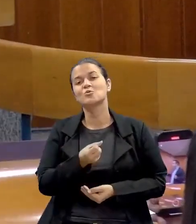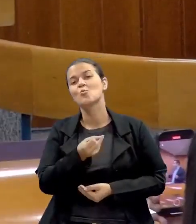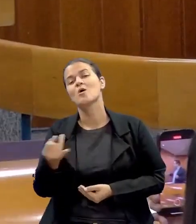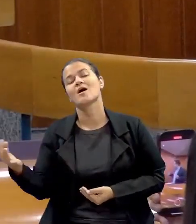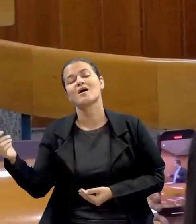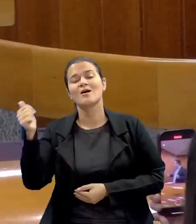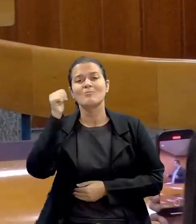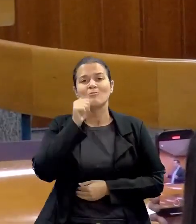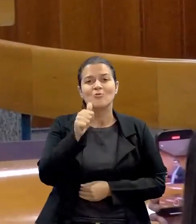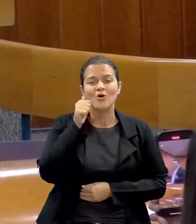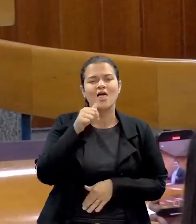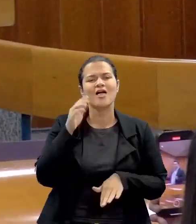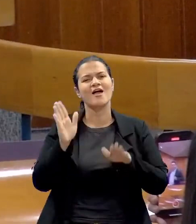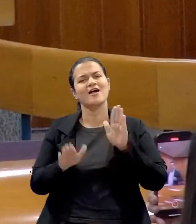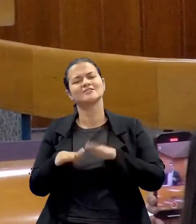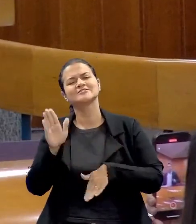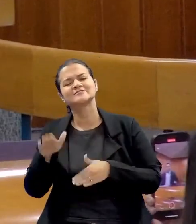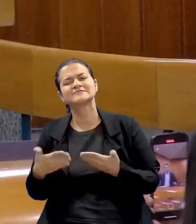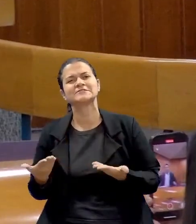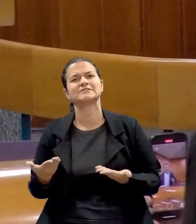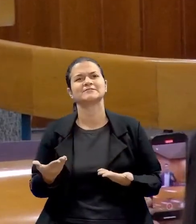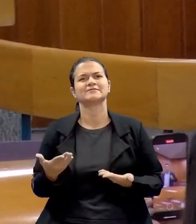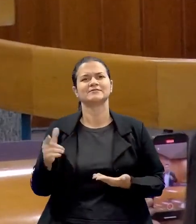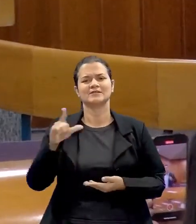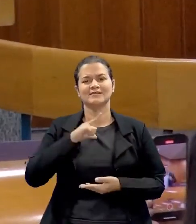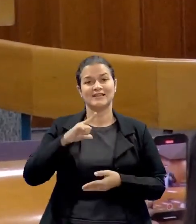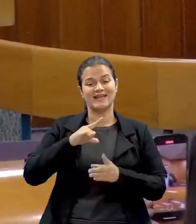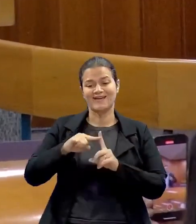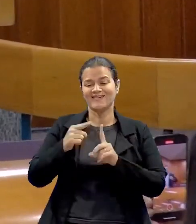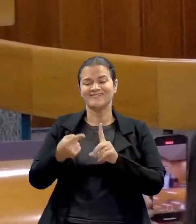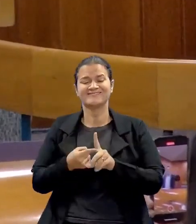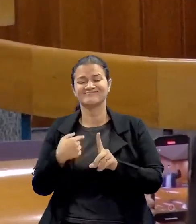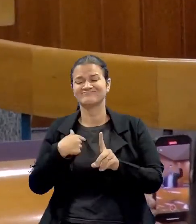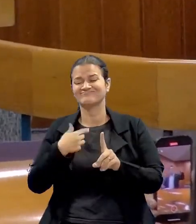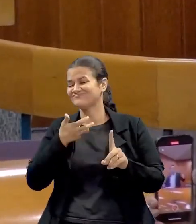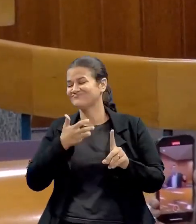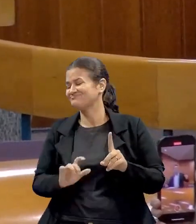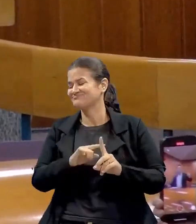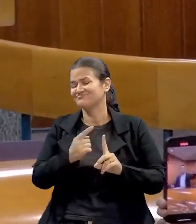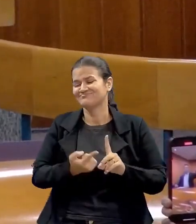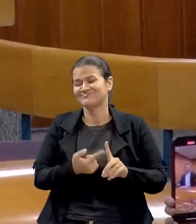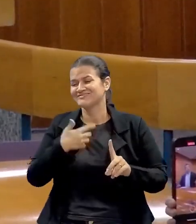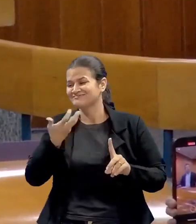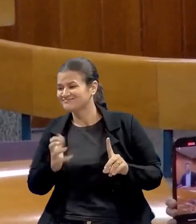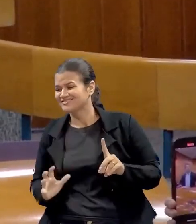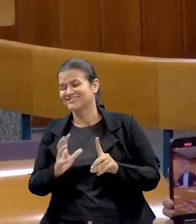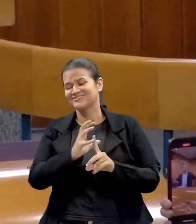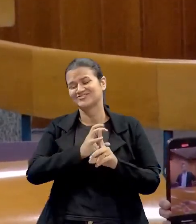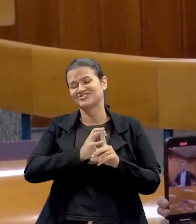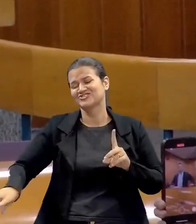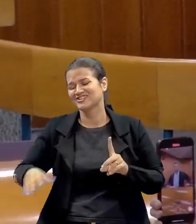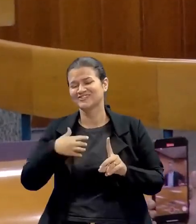mulheres que às vezes têm uma gravidez indesejada e que querem, às vezes, tomar